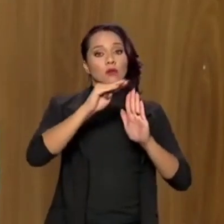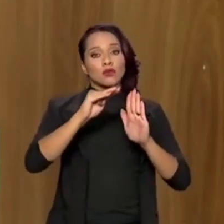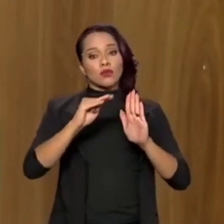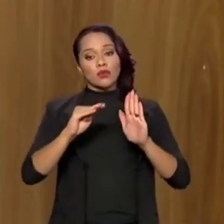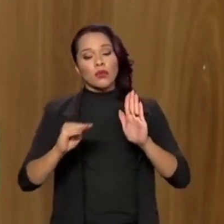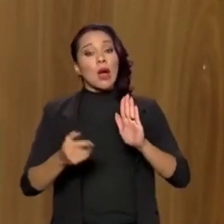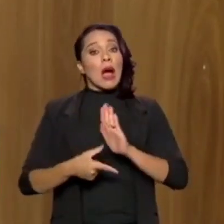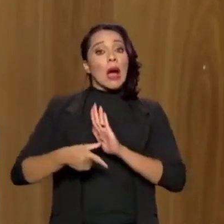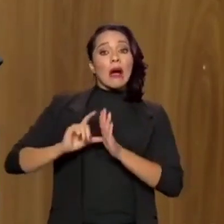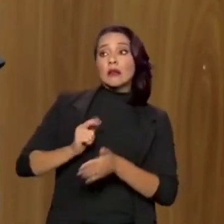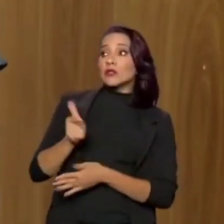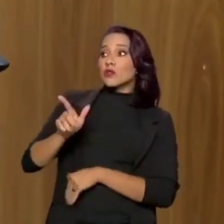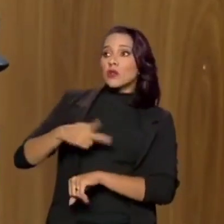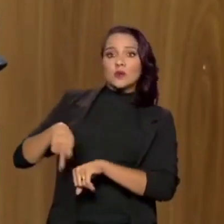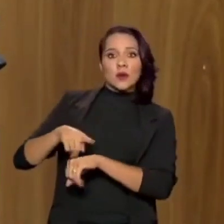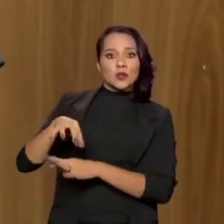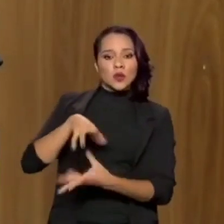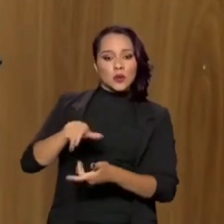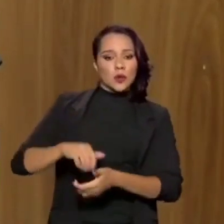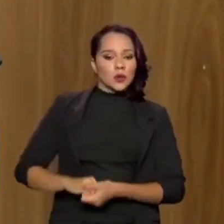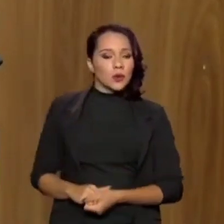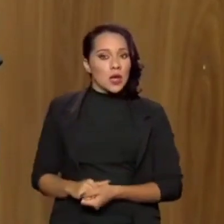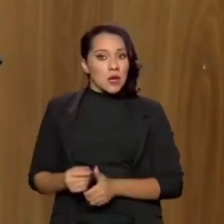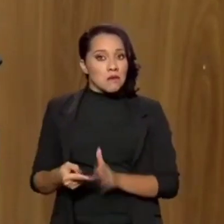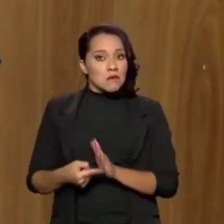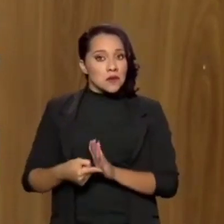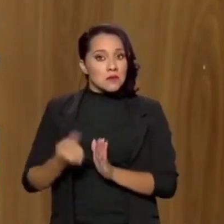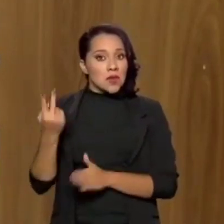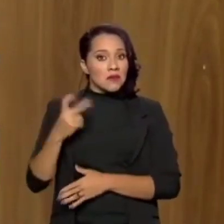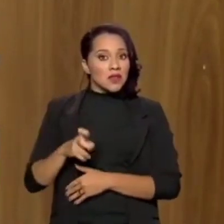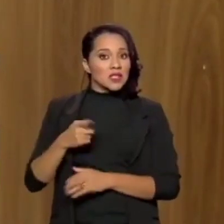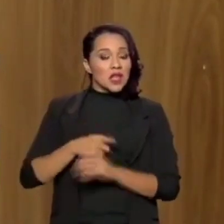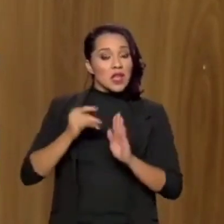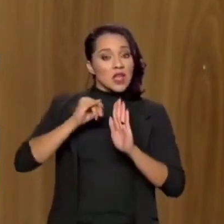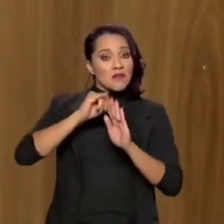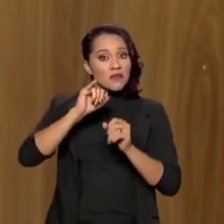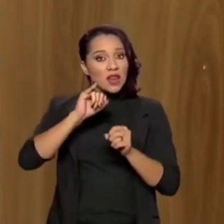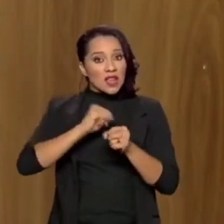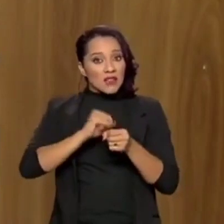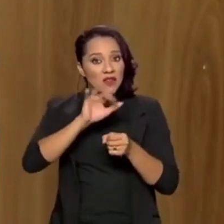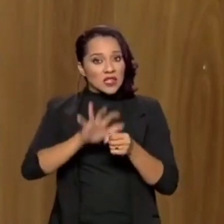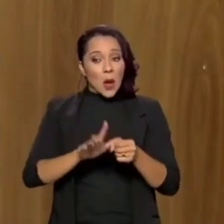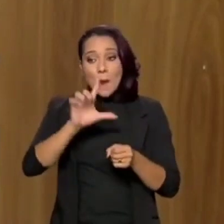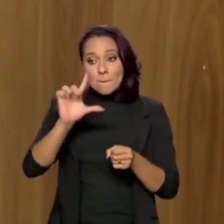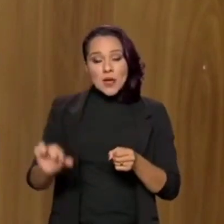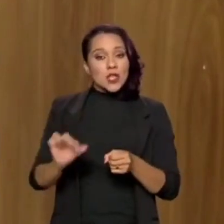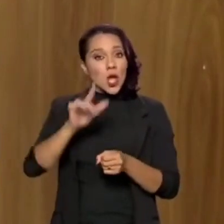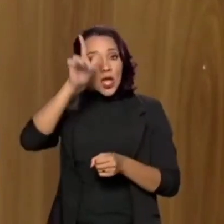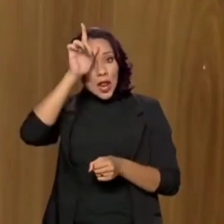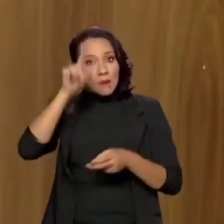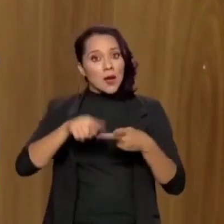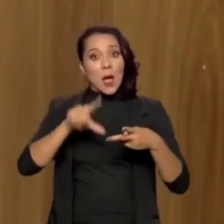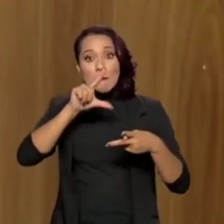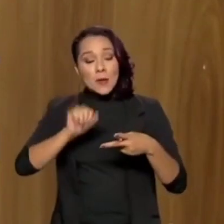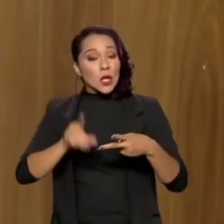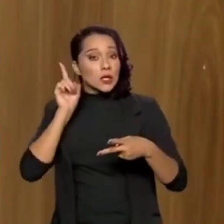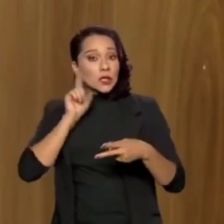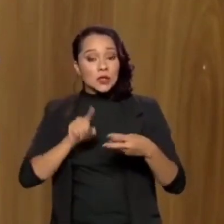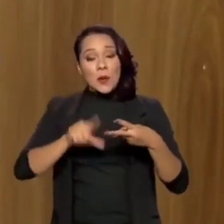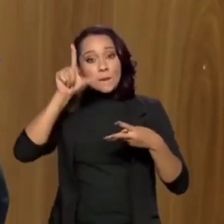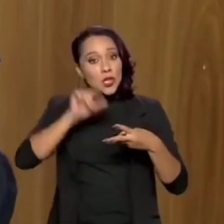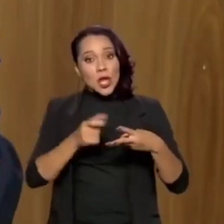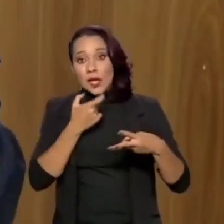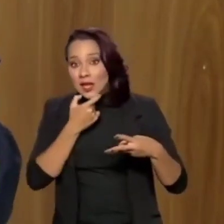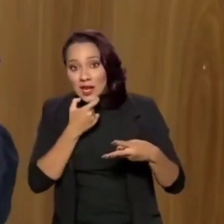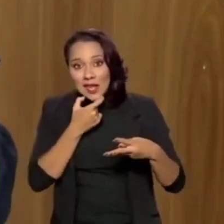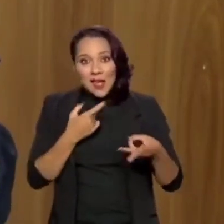outros países do mundo. Nós, pela primeira vez na história, vamos ter uma inflação mais baixa que a Alemanha, do que os Estados Unidos, que a Inglaterra. Então a